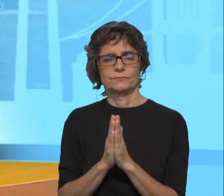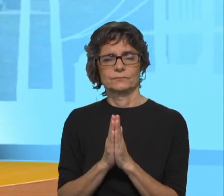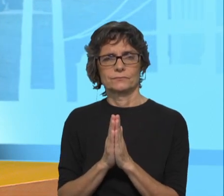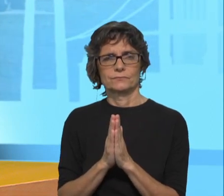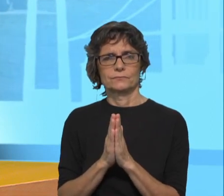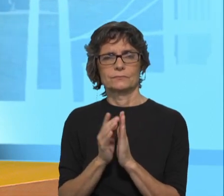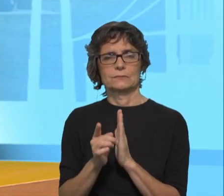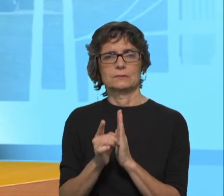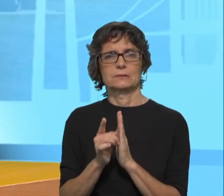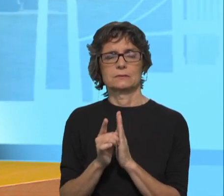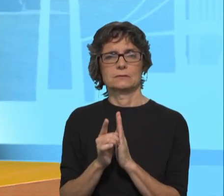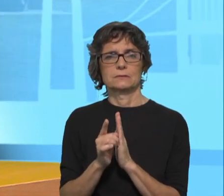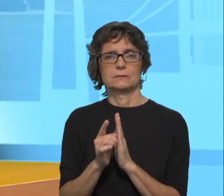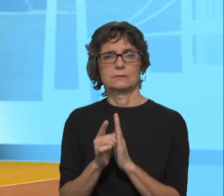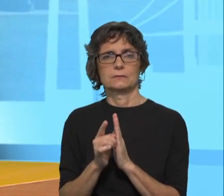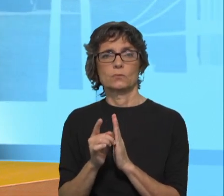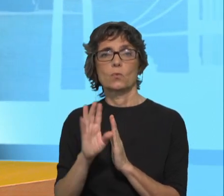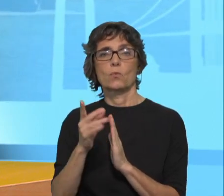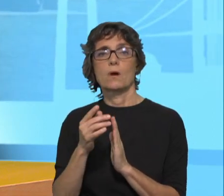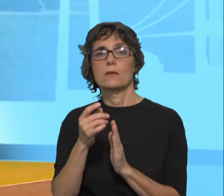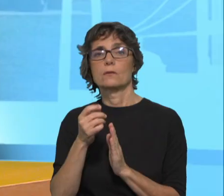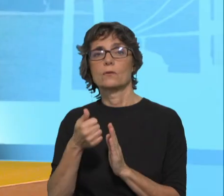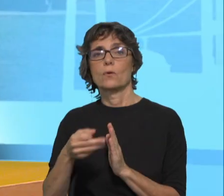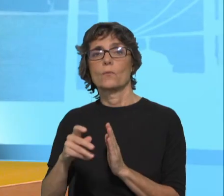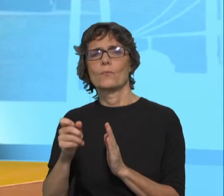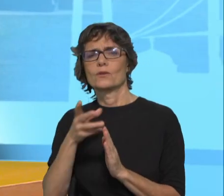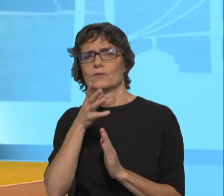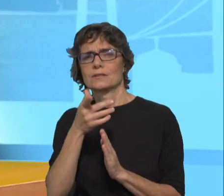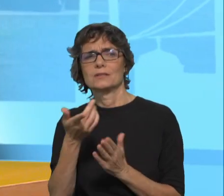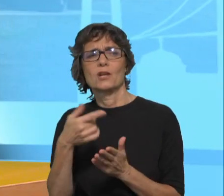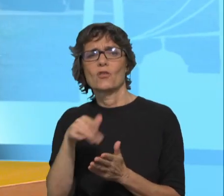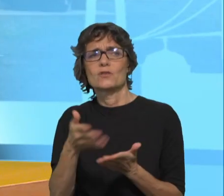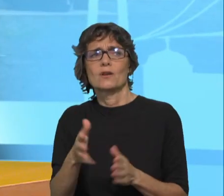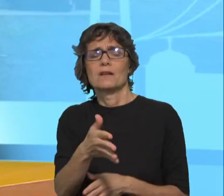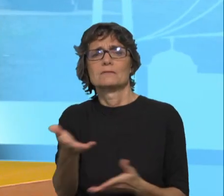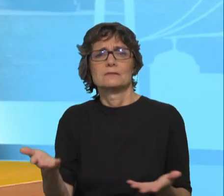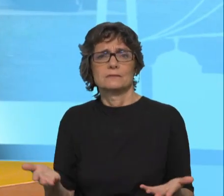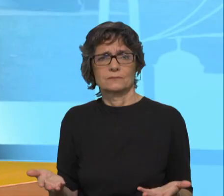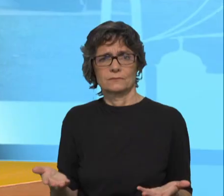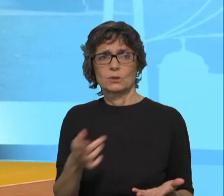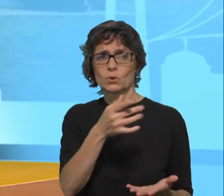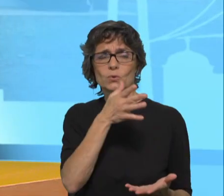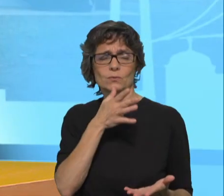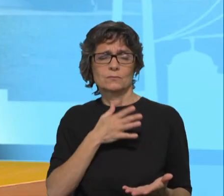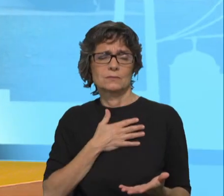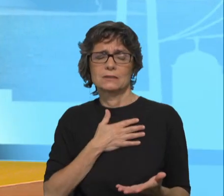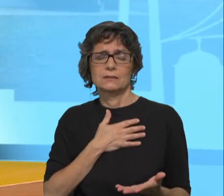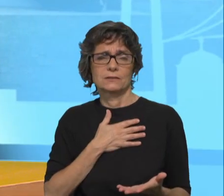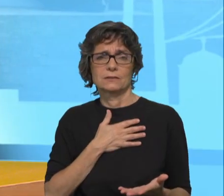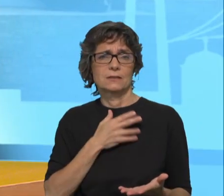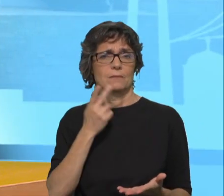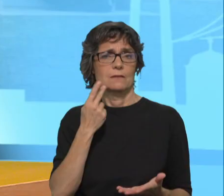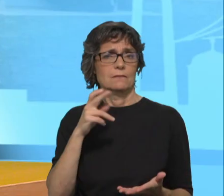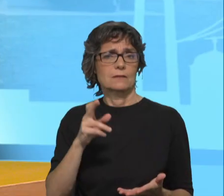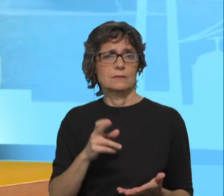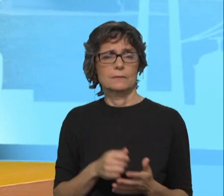tem aquela exclamação: "Para onde iremos, Senhor, se só Tu tens palavras de vida eterna?" Na reflexão deste Evangelho, eu